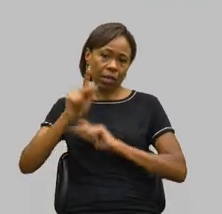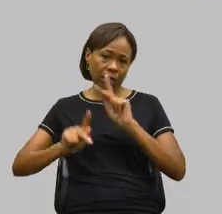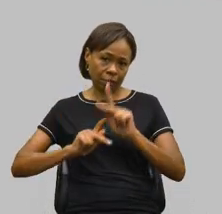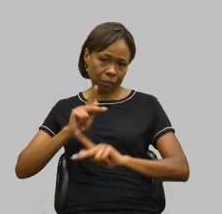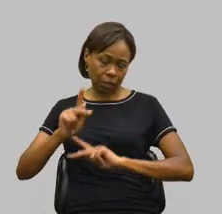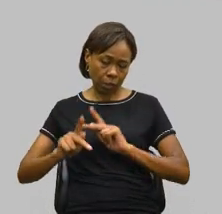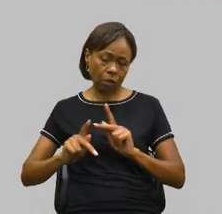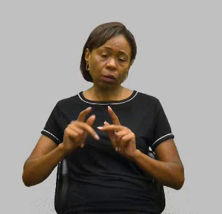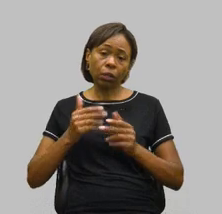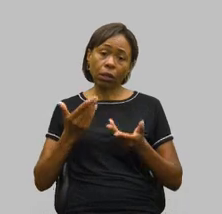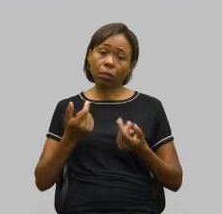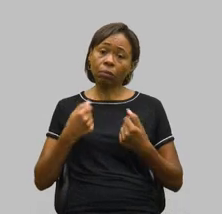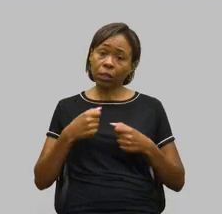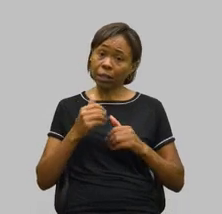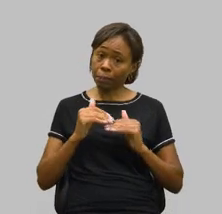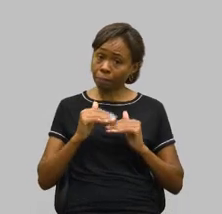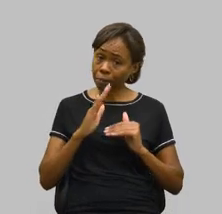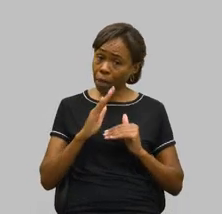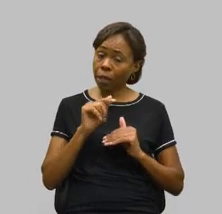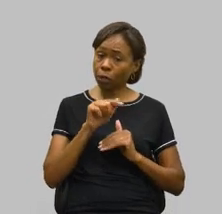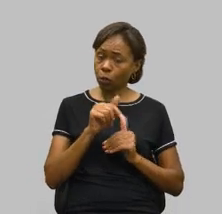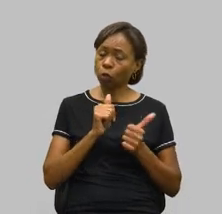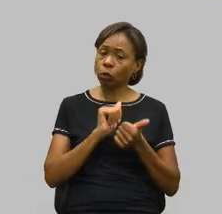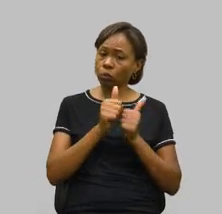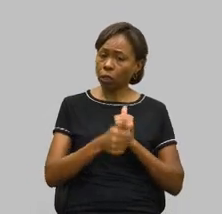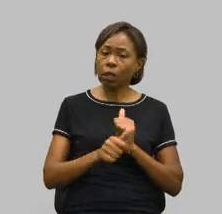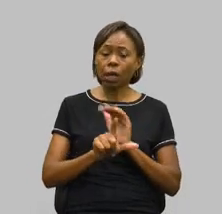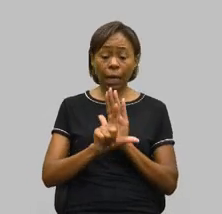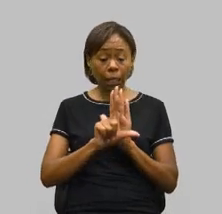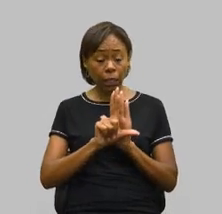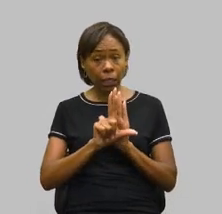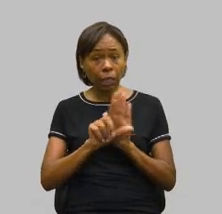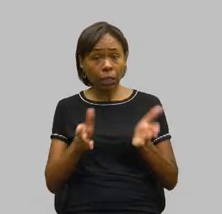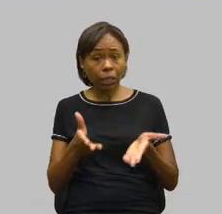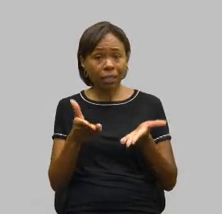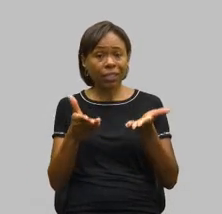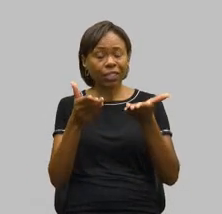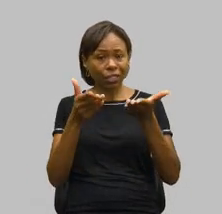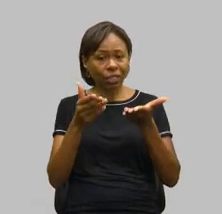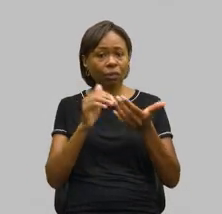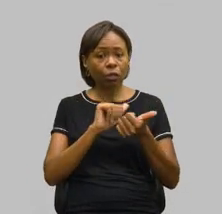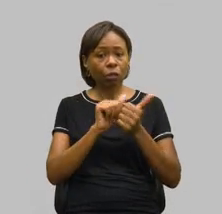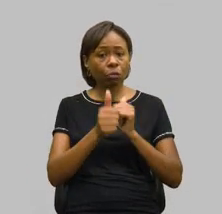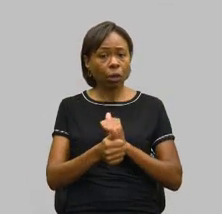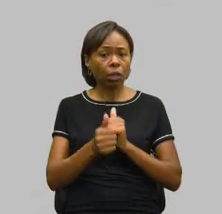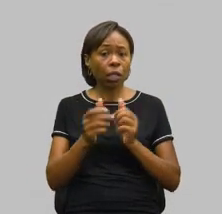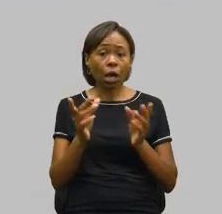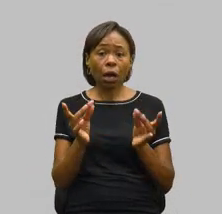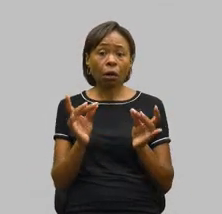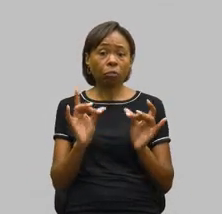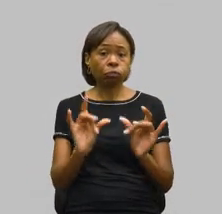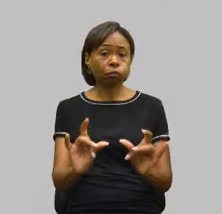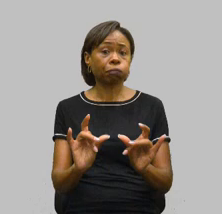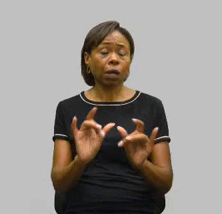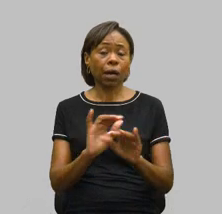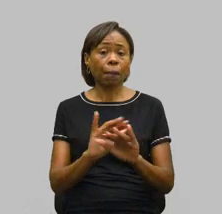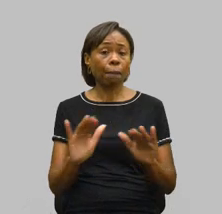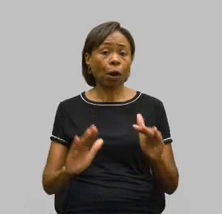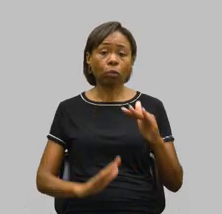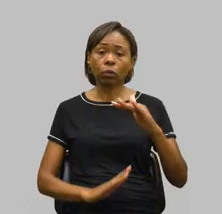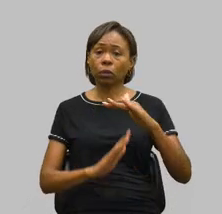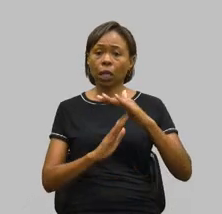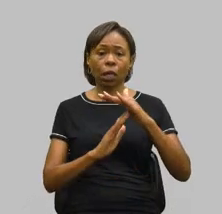principais é a gente averiguar essa questão da lei de incentivo do esporte que acabou já esgotou eu que faço parte da comissão de esporte já esgotou o teto de